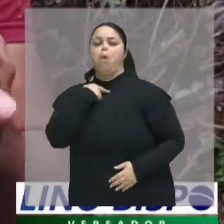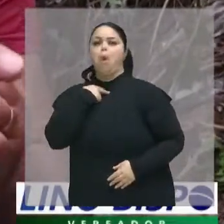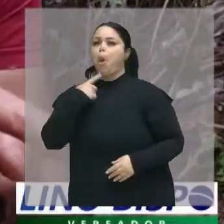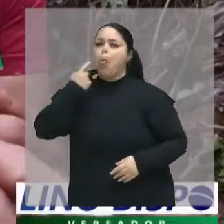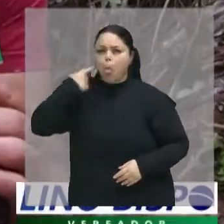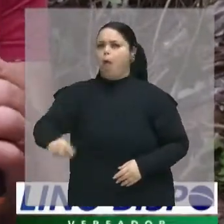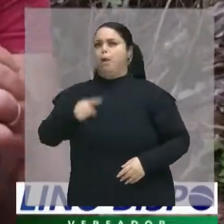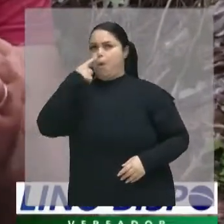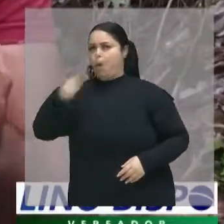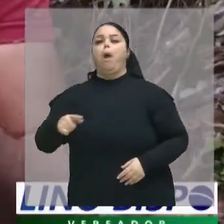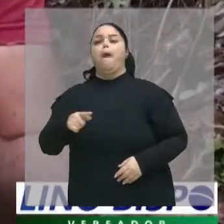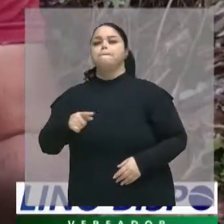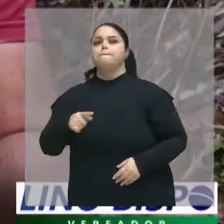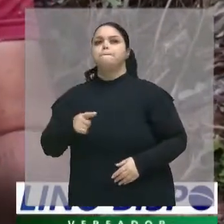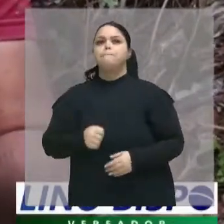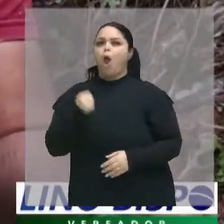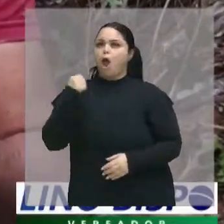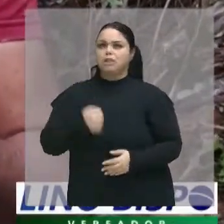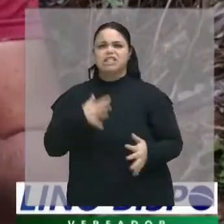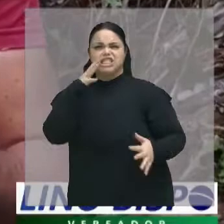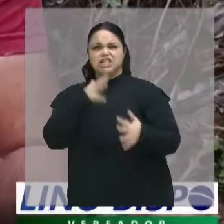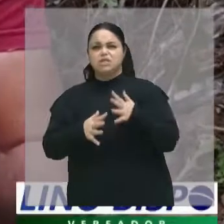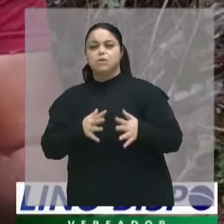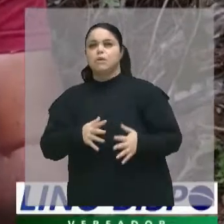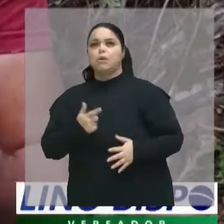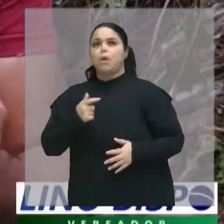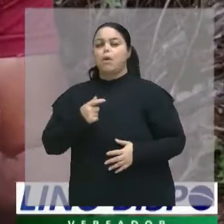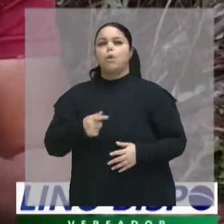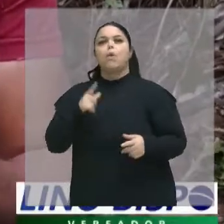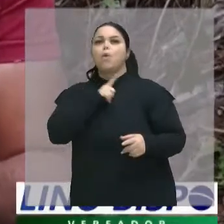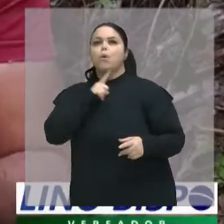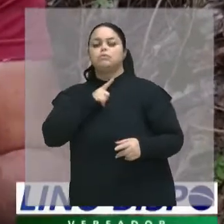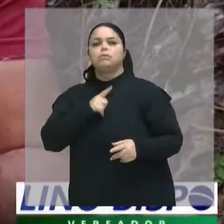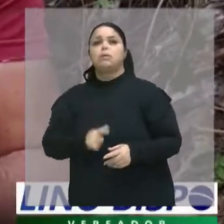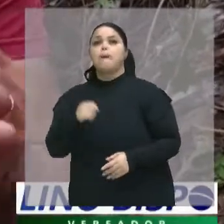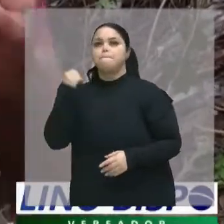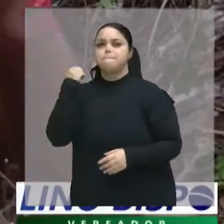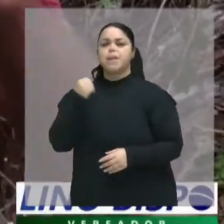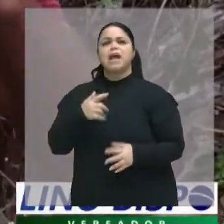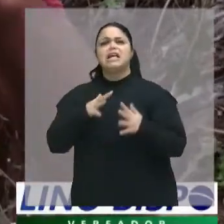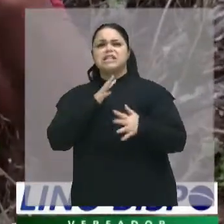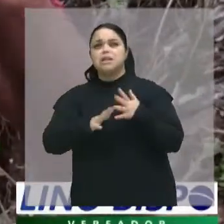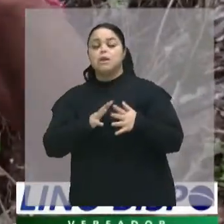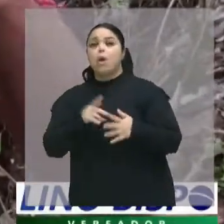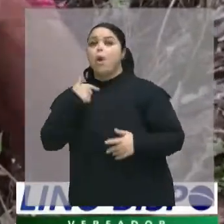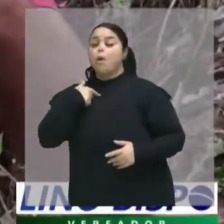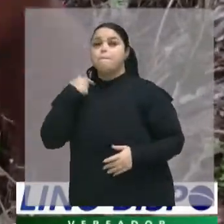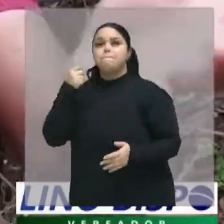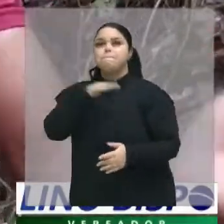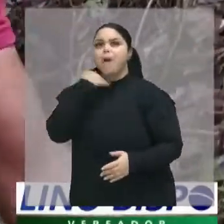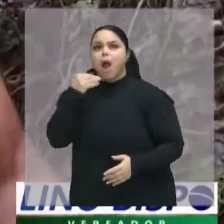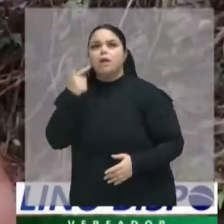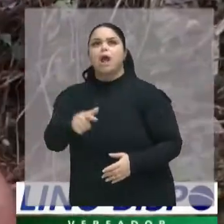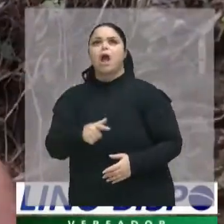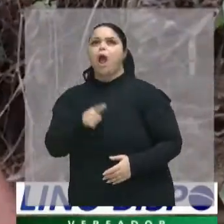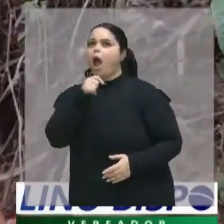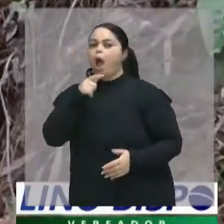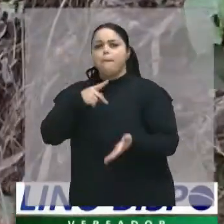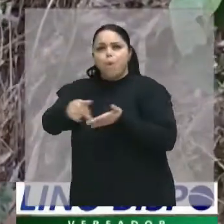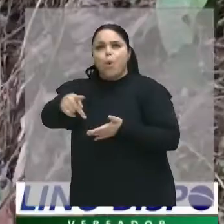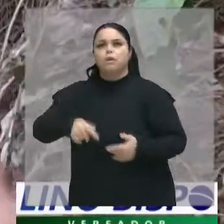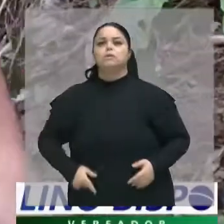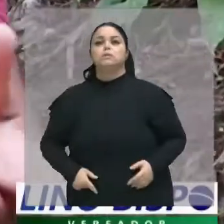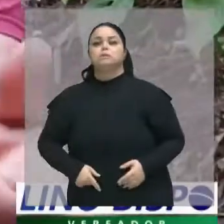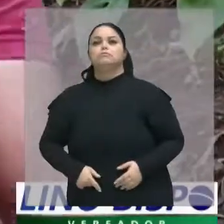não podemos matar os nossos leitos, como a gente tem percebido aqui, tá certo? Então,